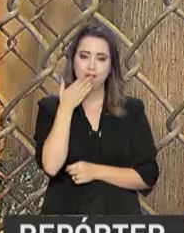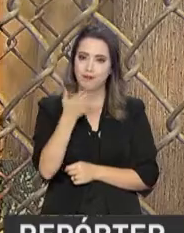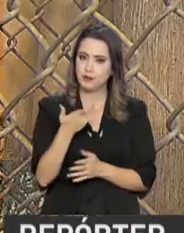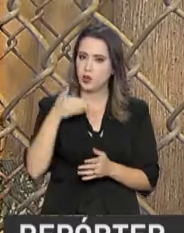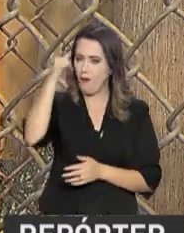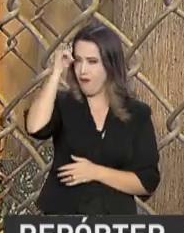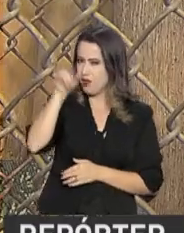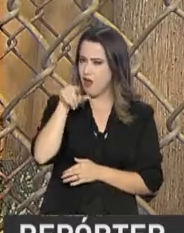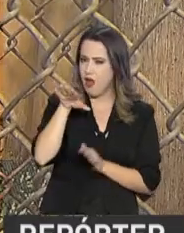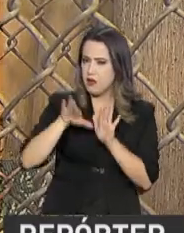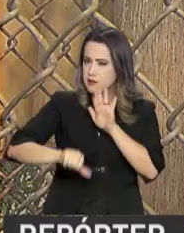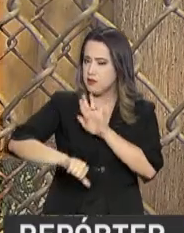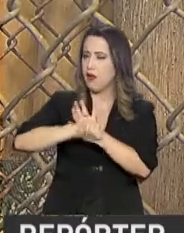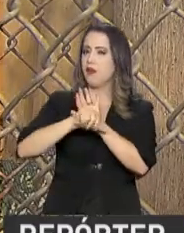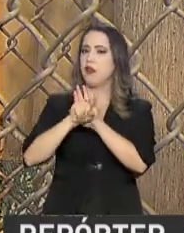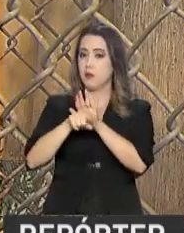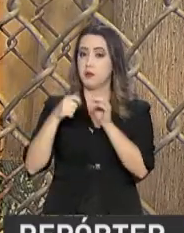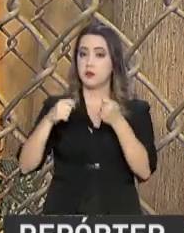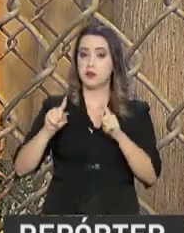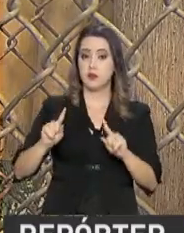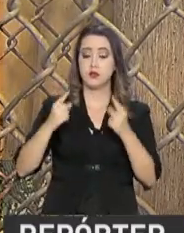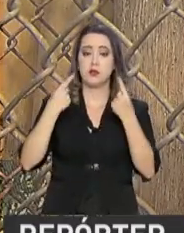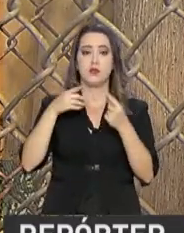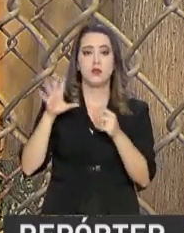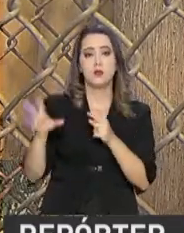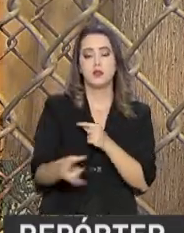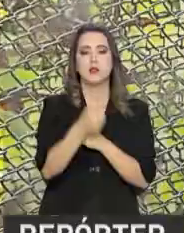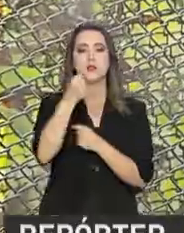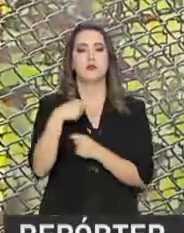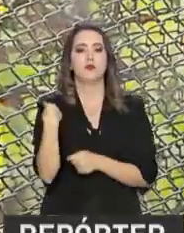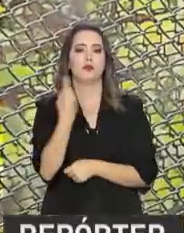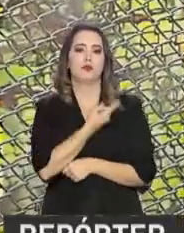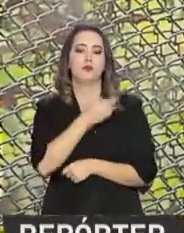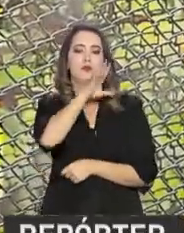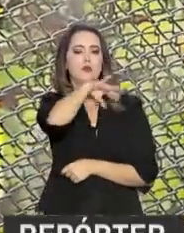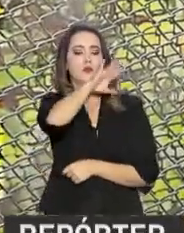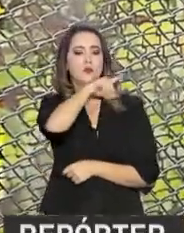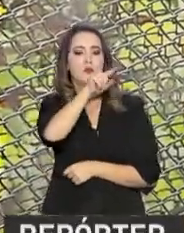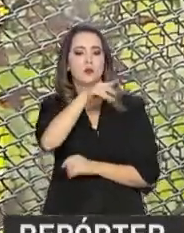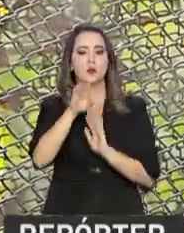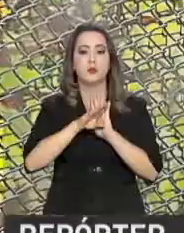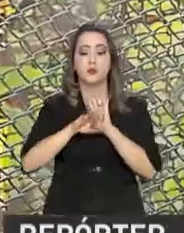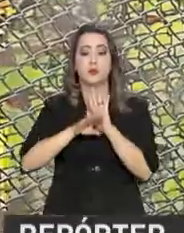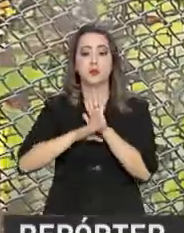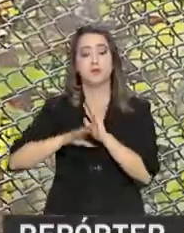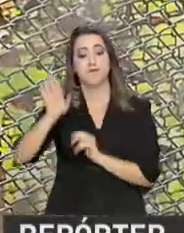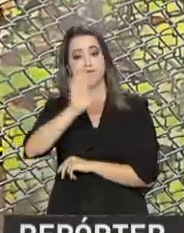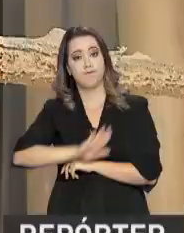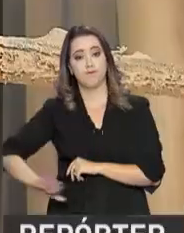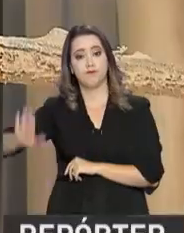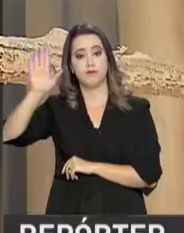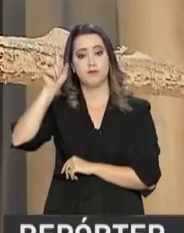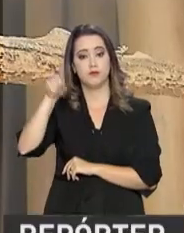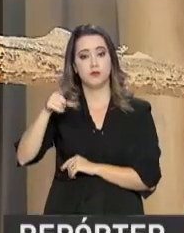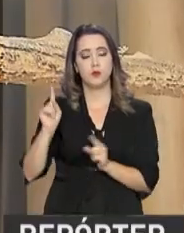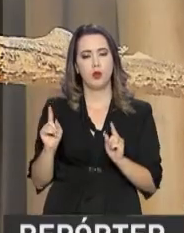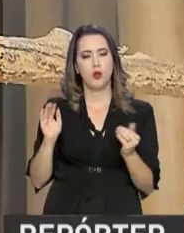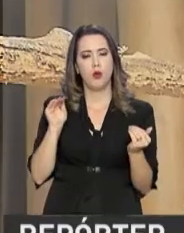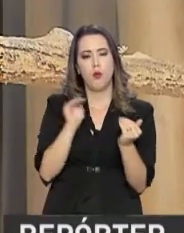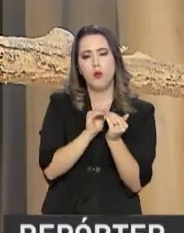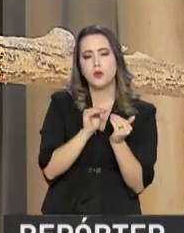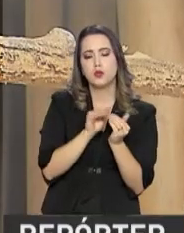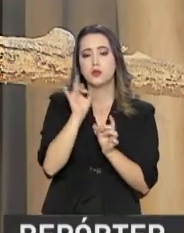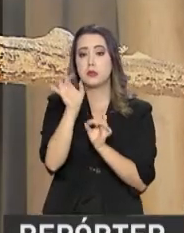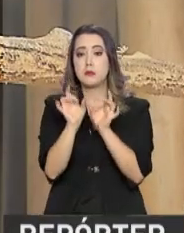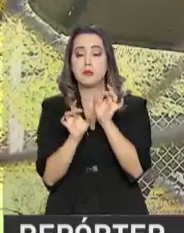entre os desafios para salvar espécies da nossa fauna o cronograma papagaios do brasil por exemplo tem o foco nas